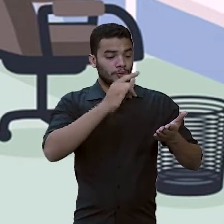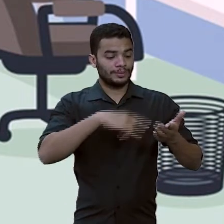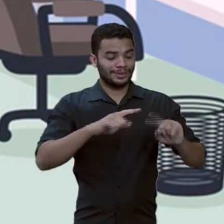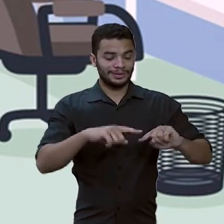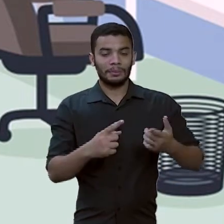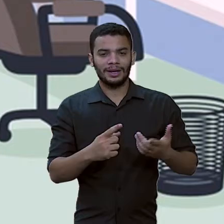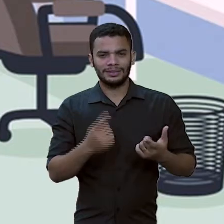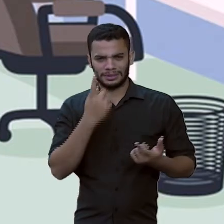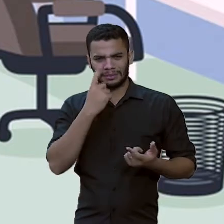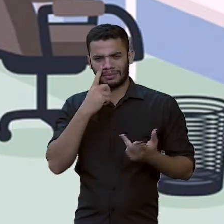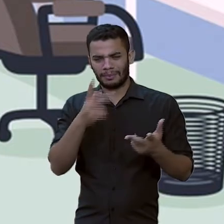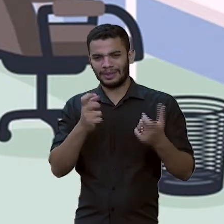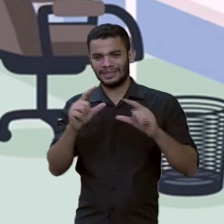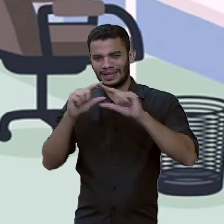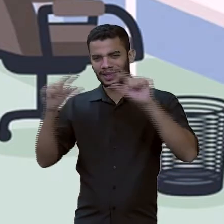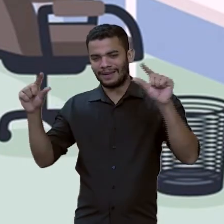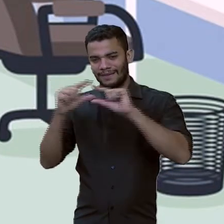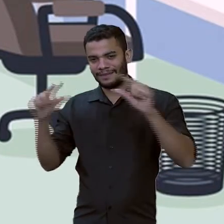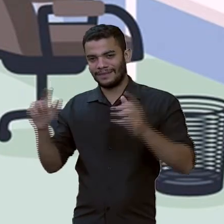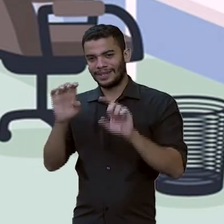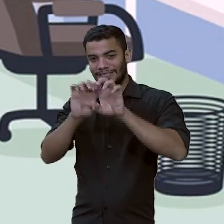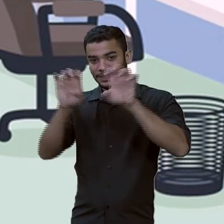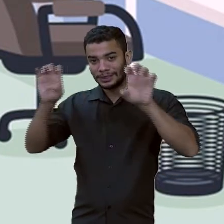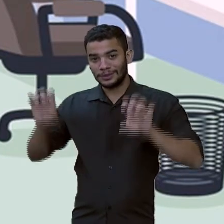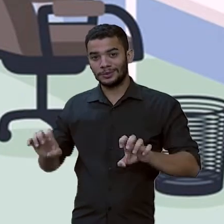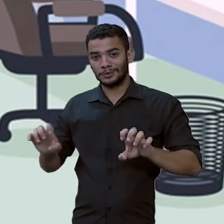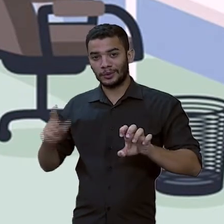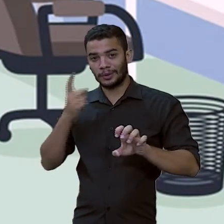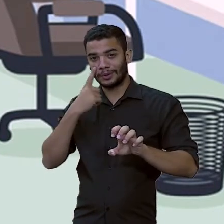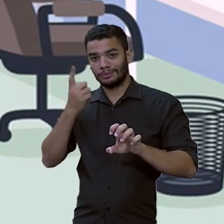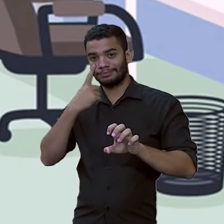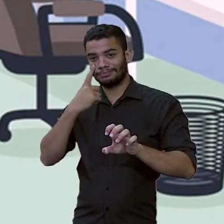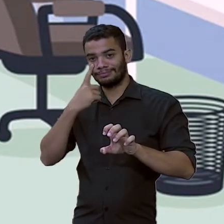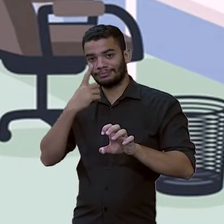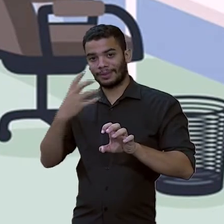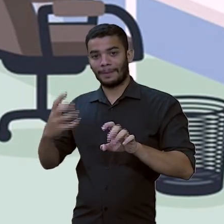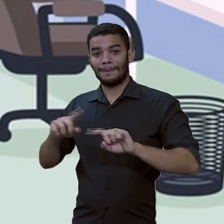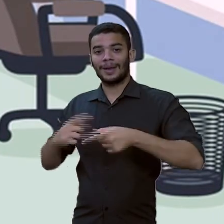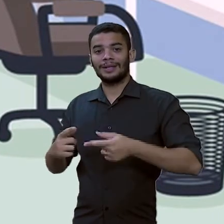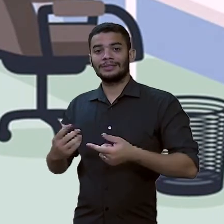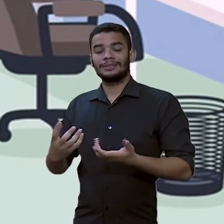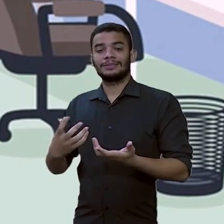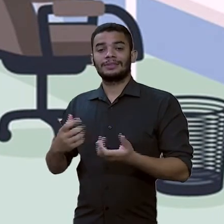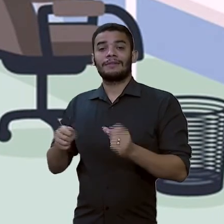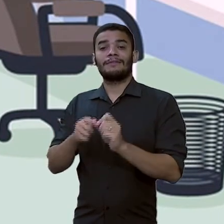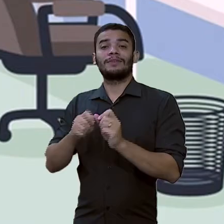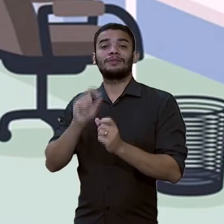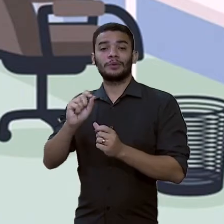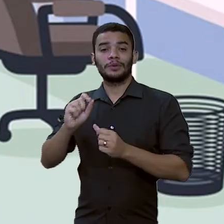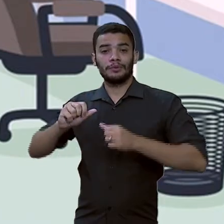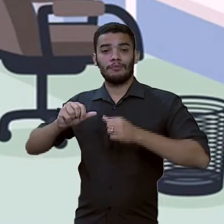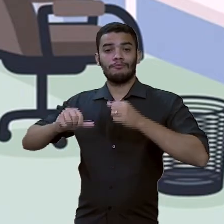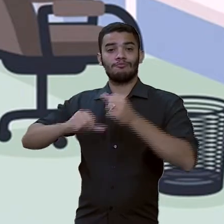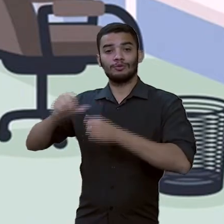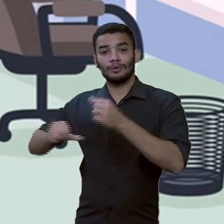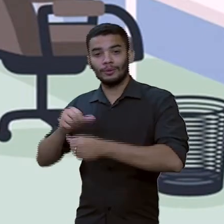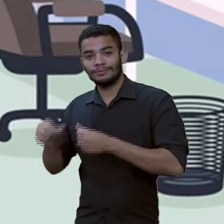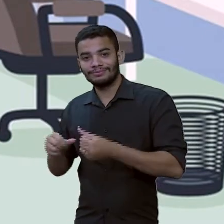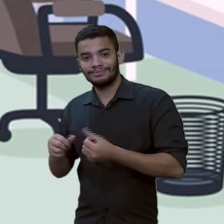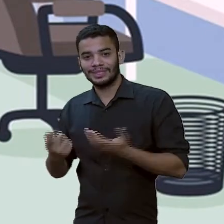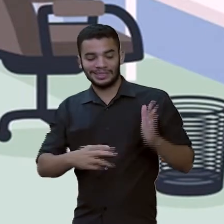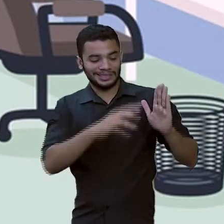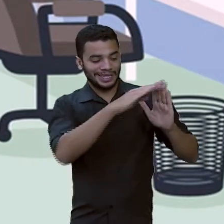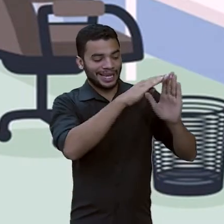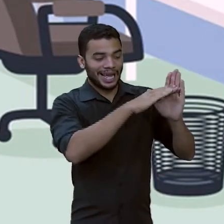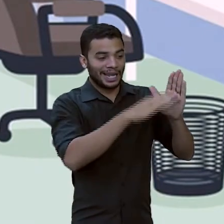inclusão do pronome, teremos essa é a lista dos documentos que foram destruídos. Nesse exemplo, o pronome que,